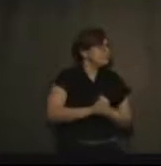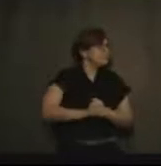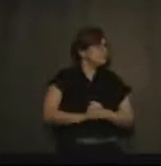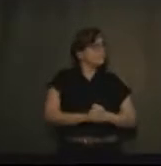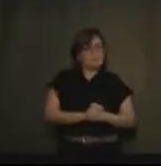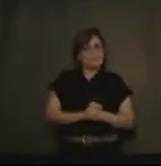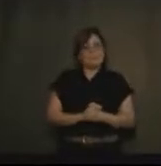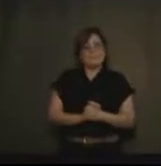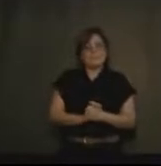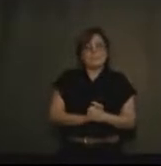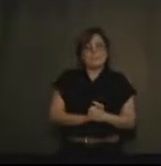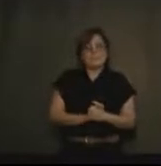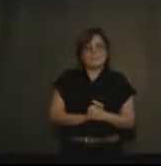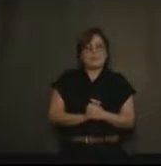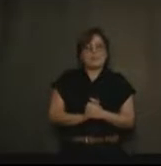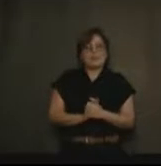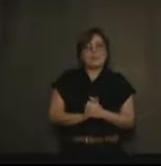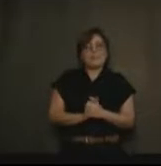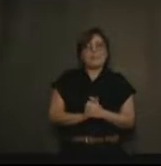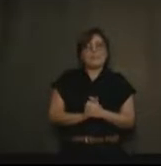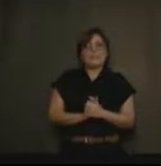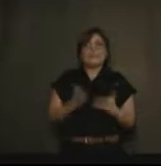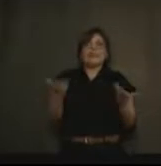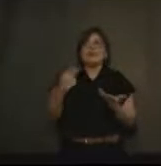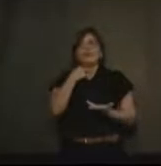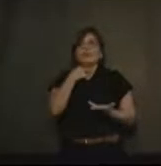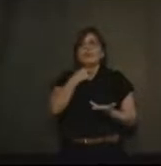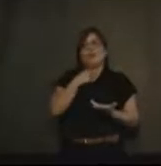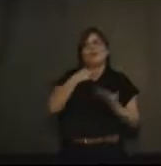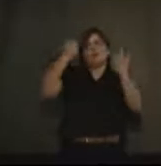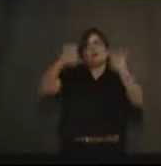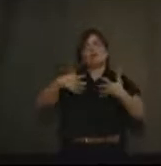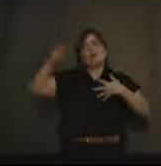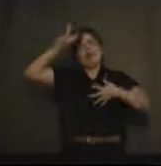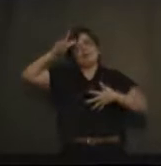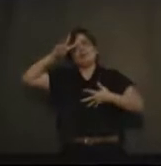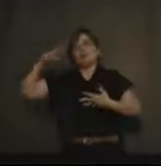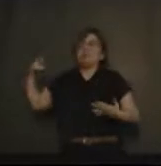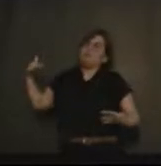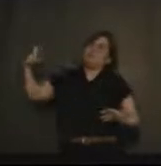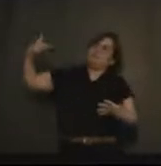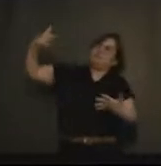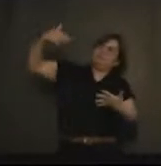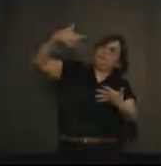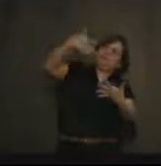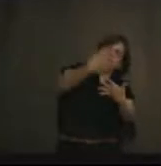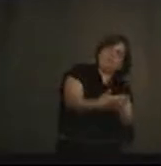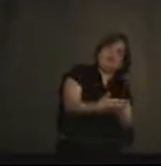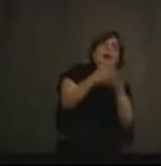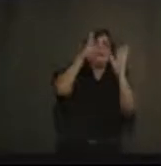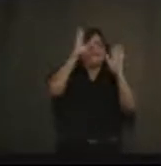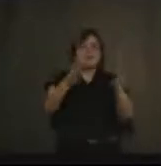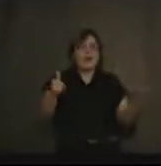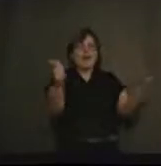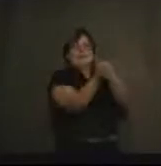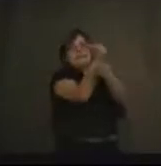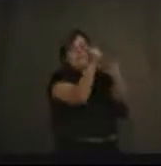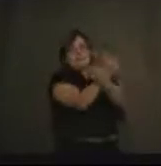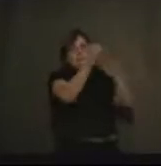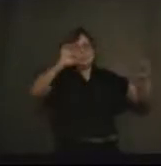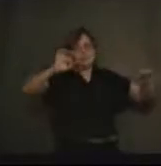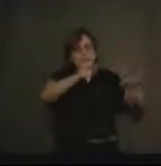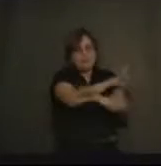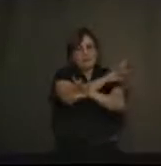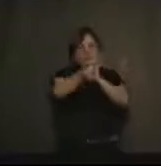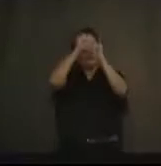começar, não vou poder contar a história toda, porque ela é cheia de peripécias, há um livro que eu vou mencionar ao final, conta a história